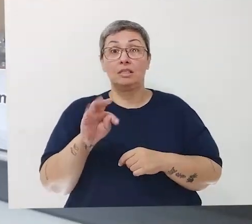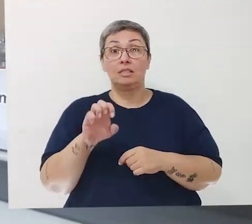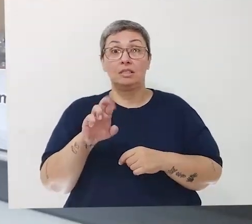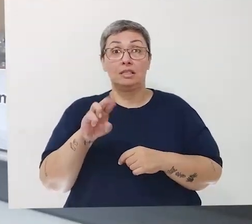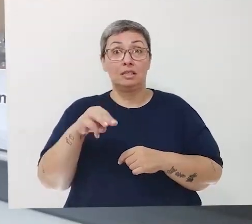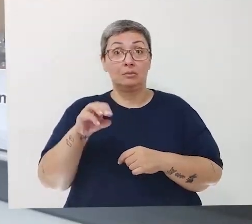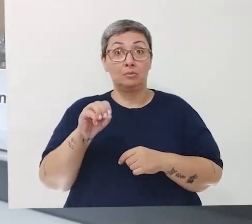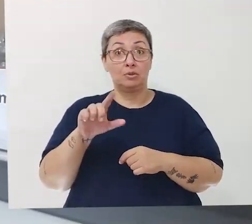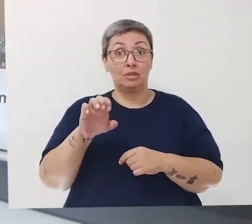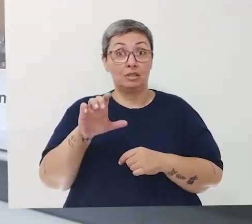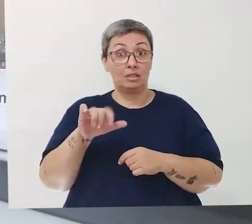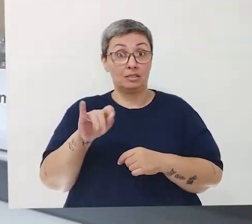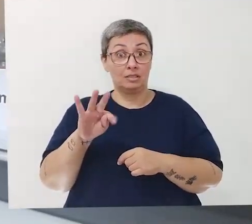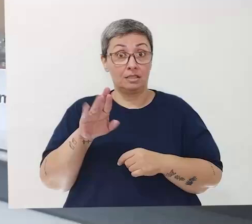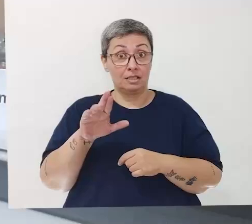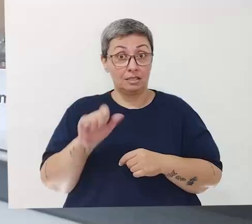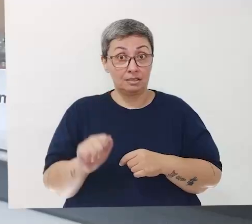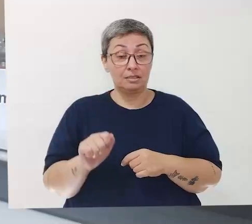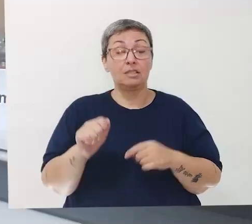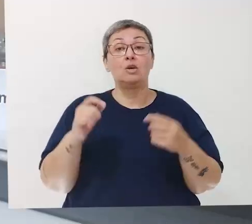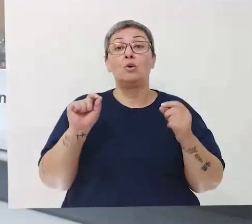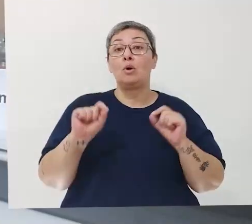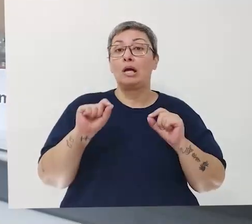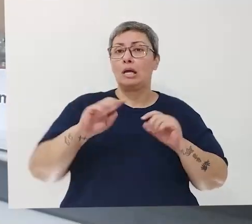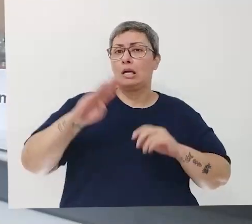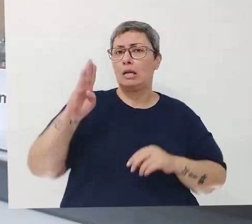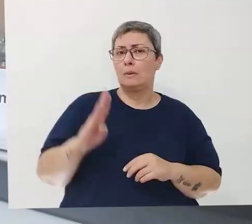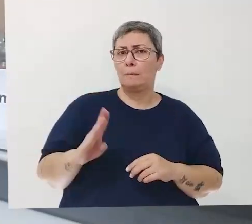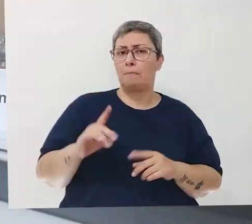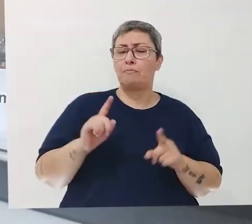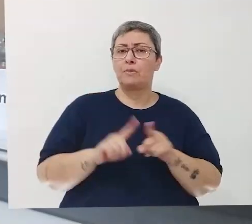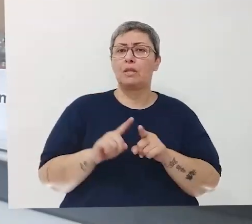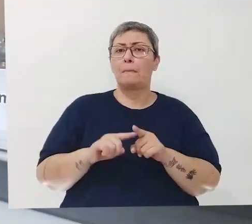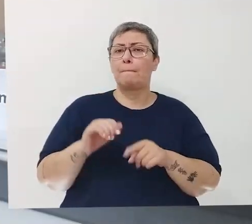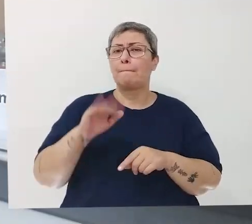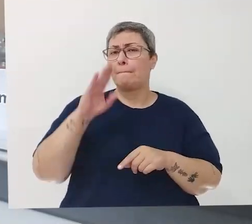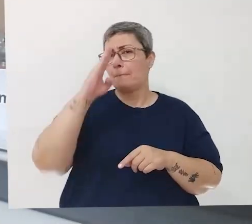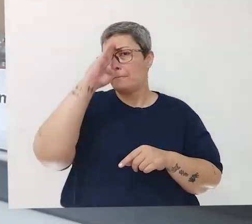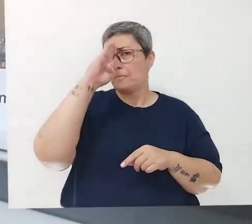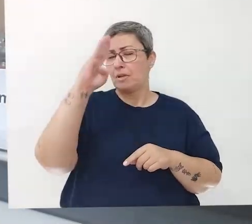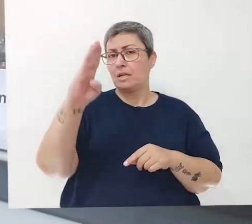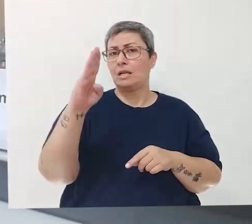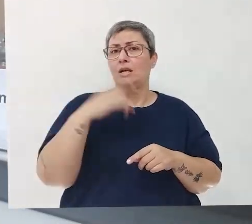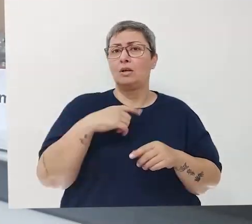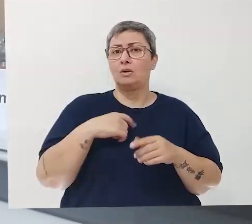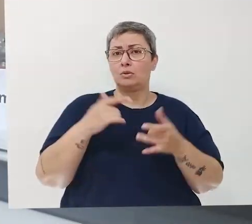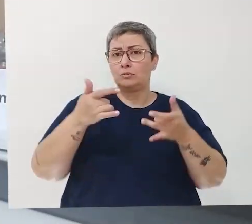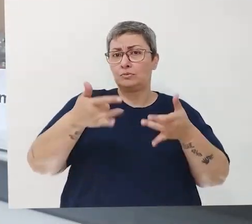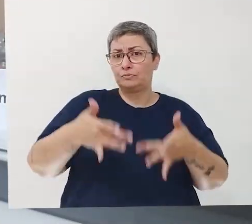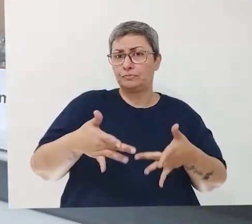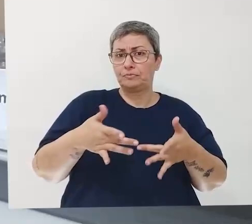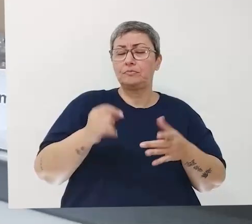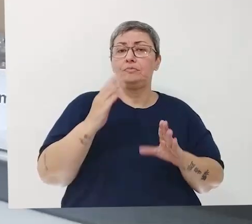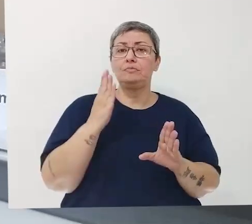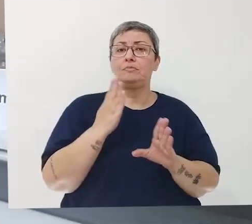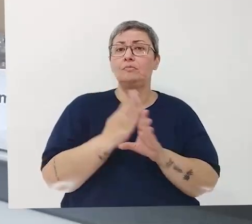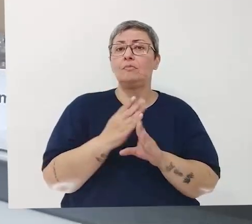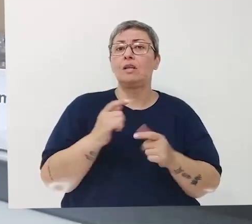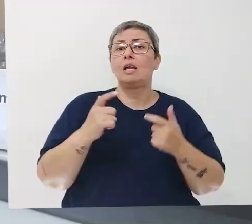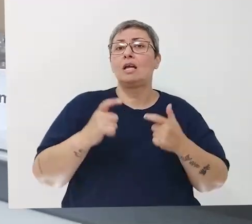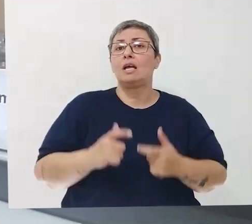termoelétricas, tá? No Brasil, uma das principais jazidas